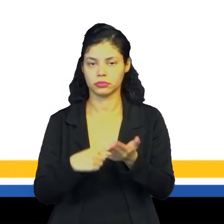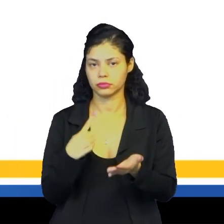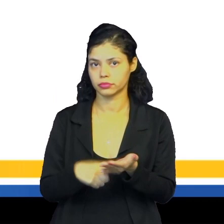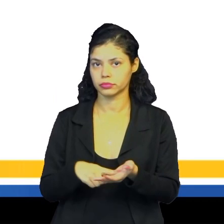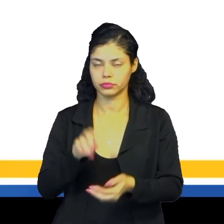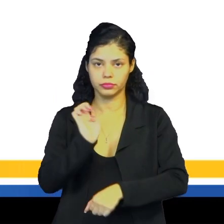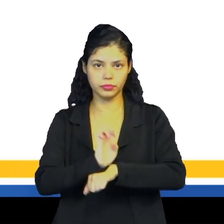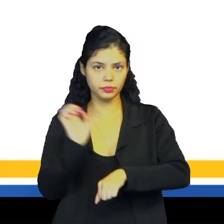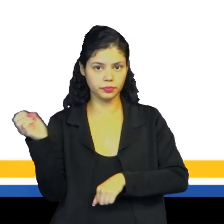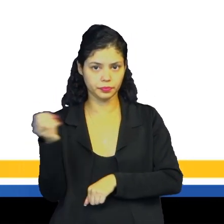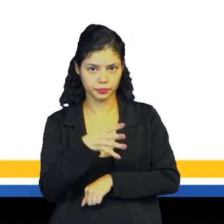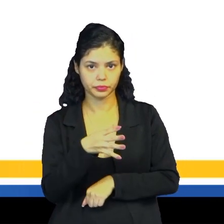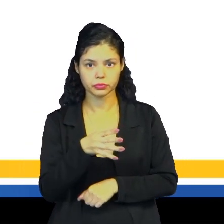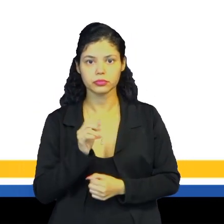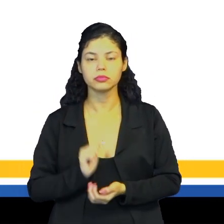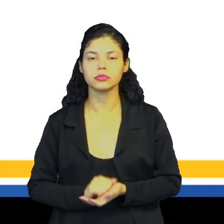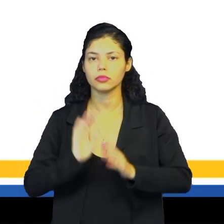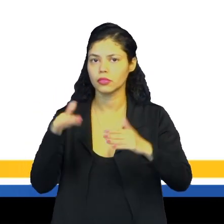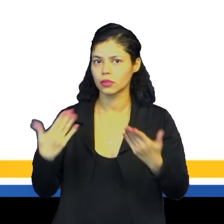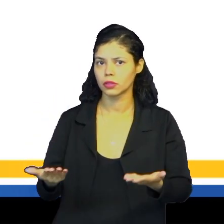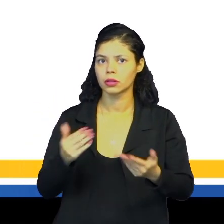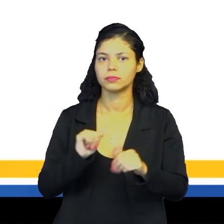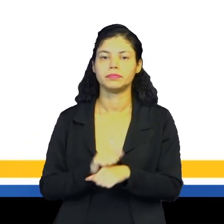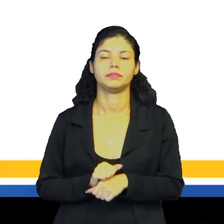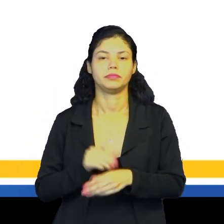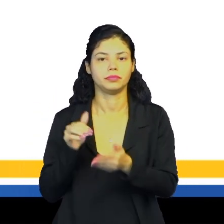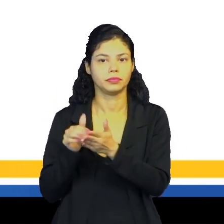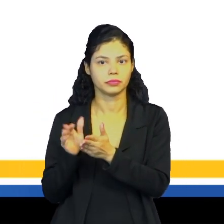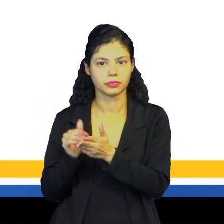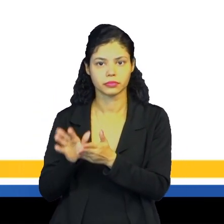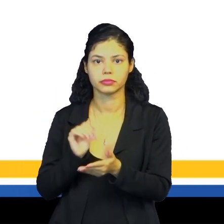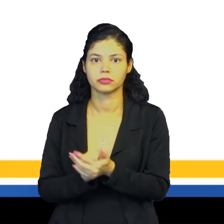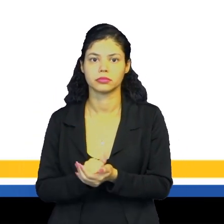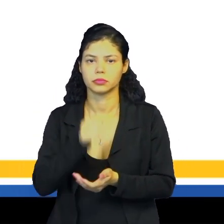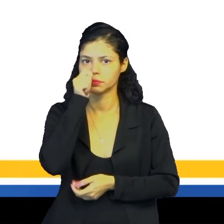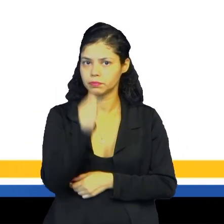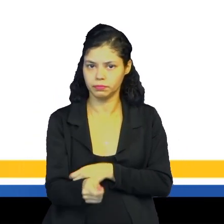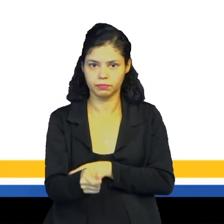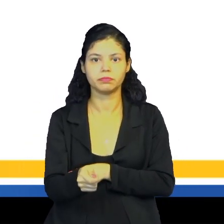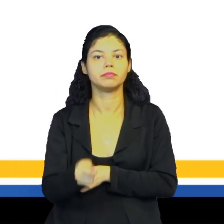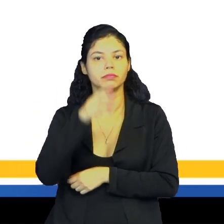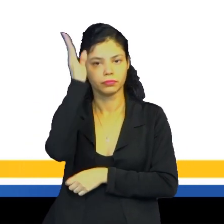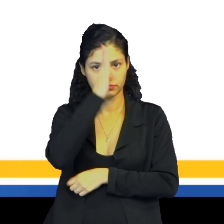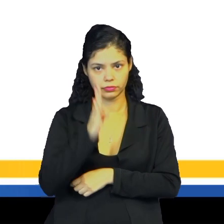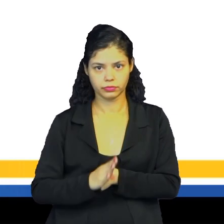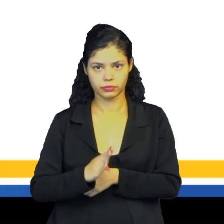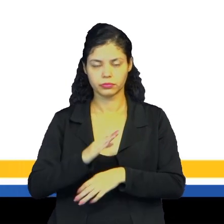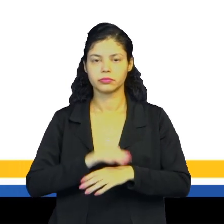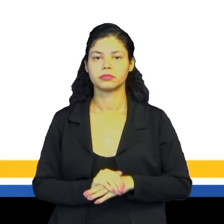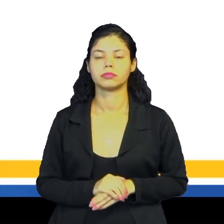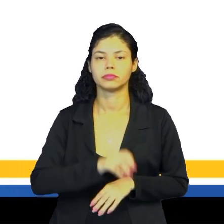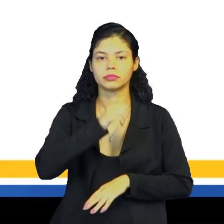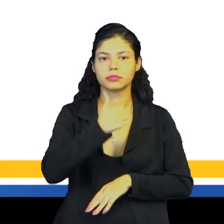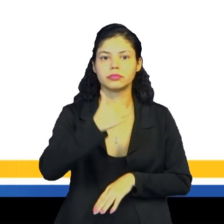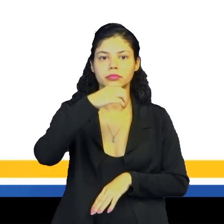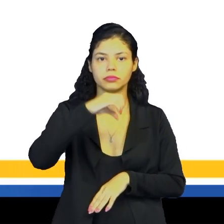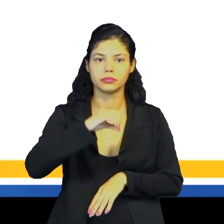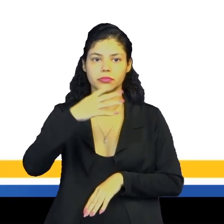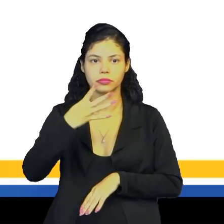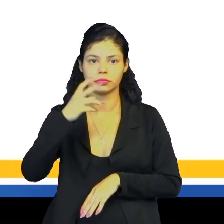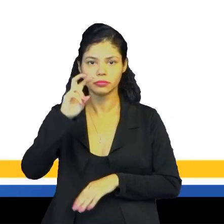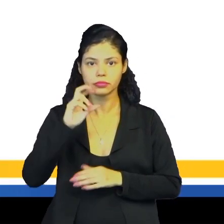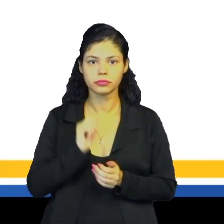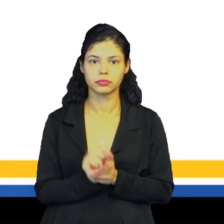período do Estado Novo, né, no qual as eleições foram suspensas. Foi um período ditatorial aí na história do Brasil. Em